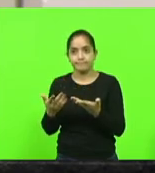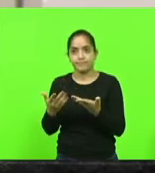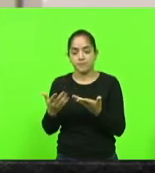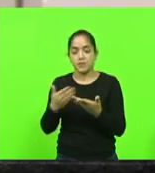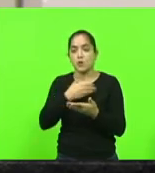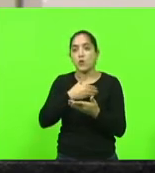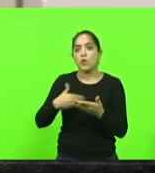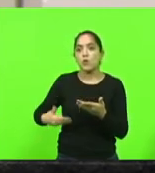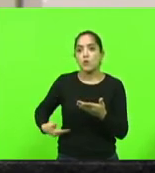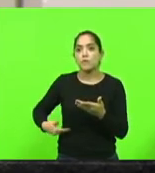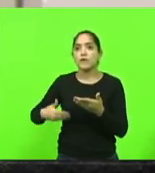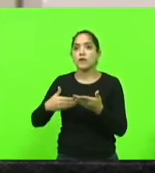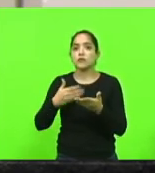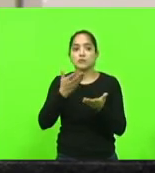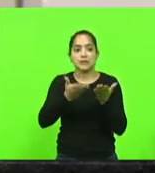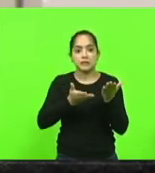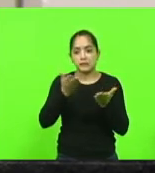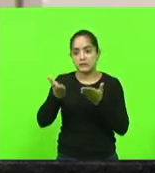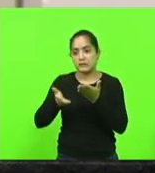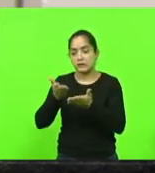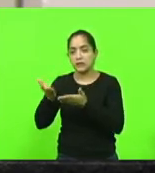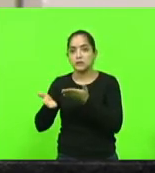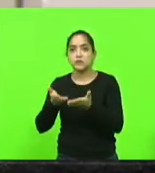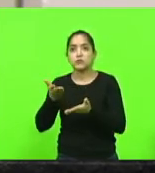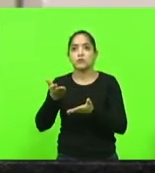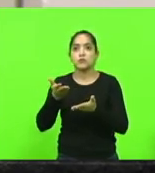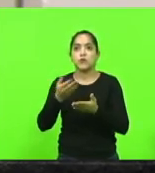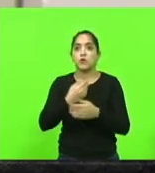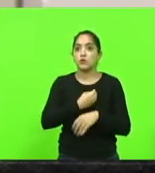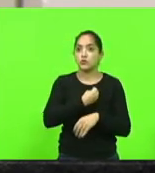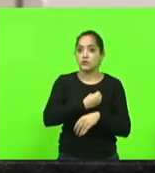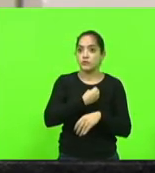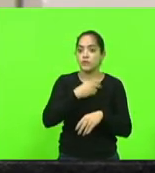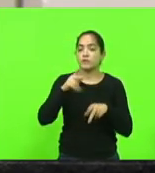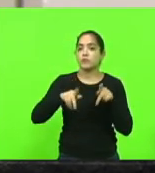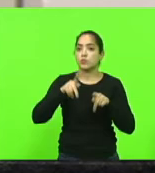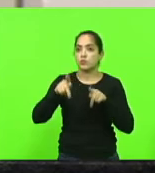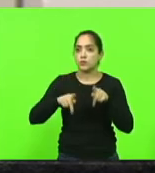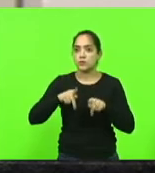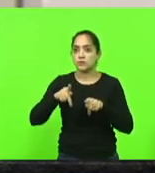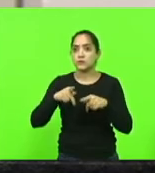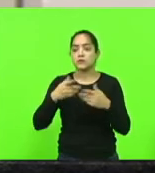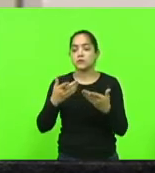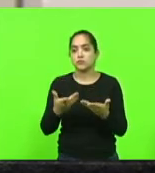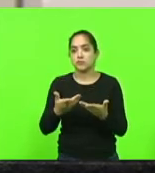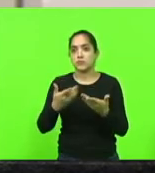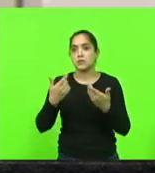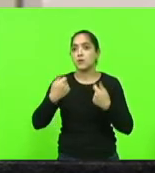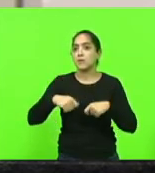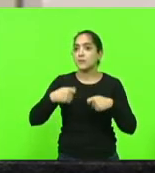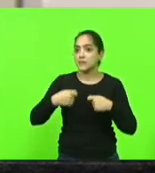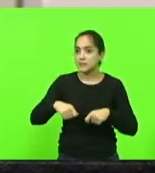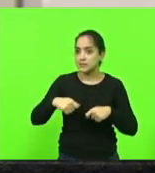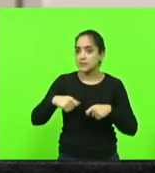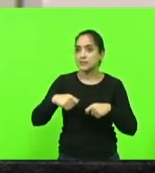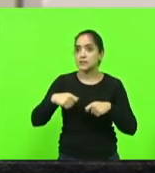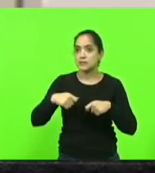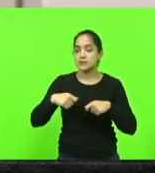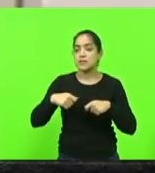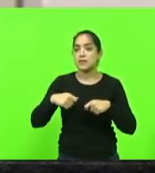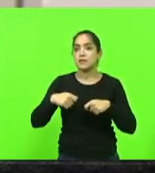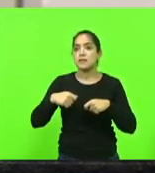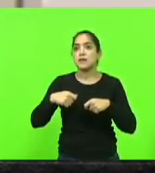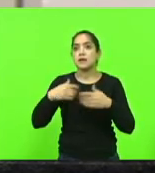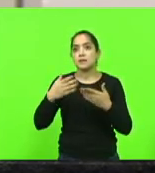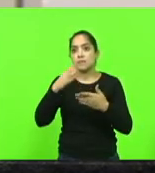está atendendo todas as regiões, onde vivem todos os catarinenses. Então, a gente tem que fazer mais Brasil